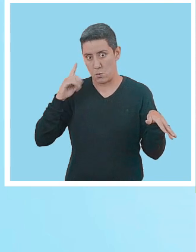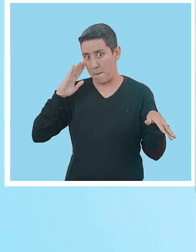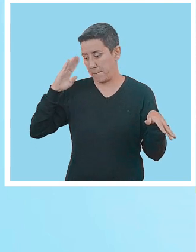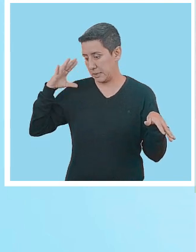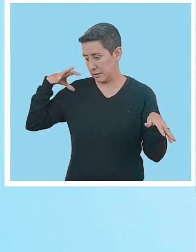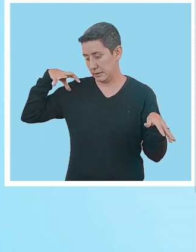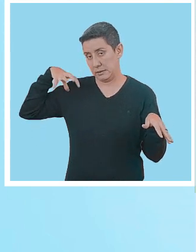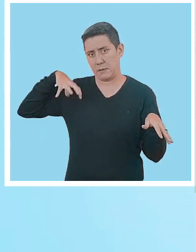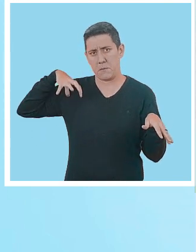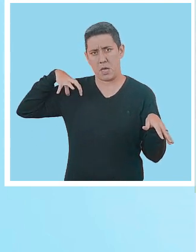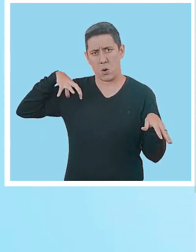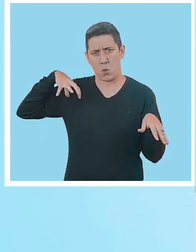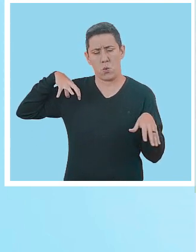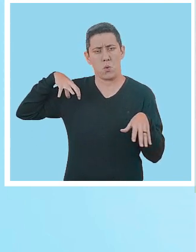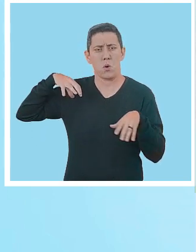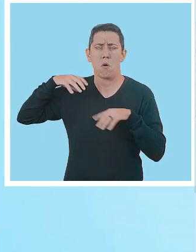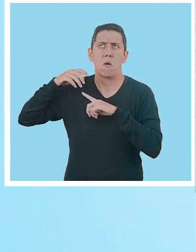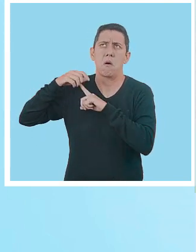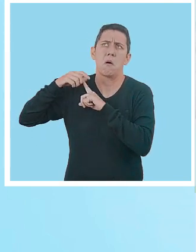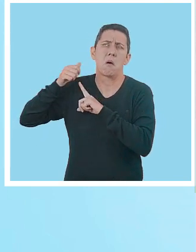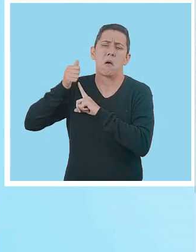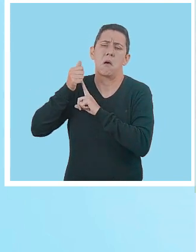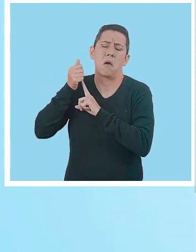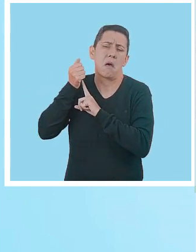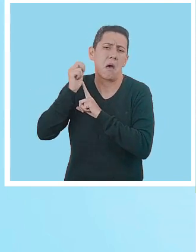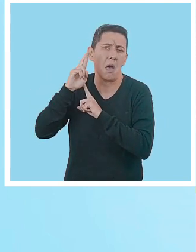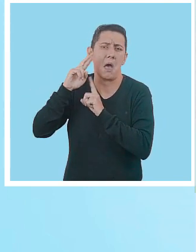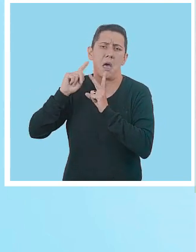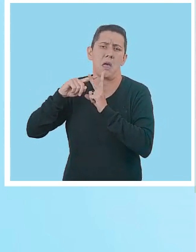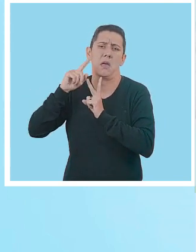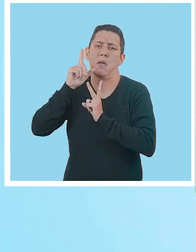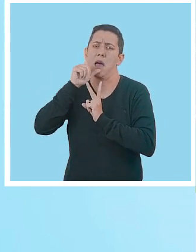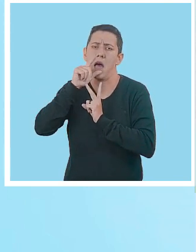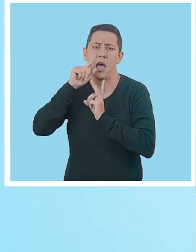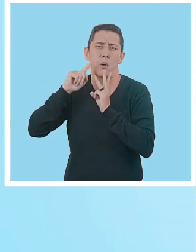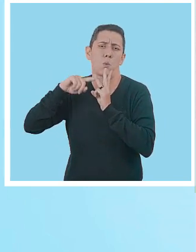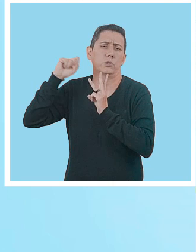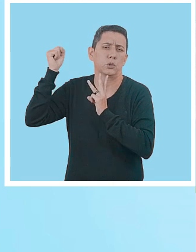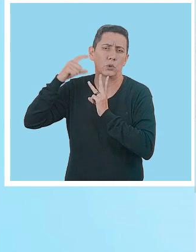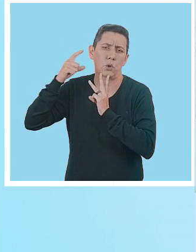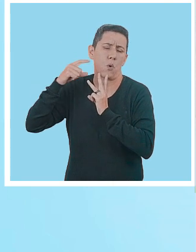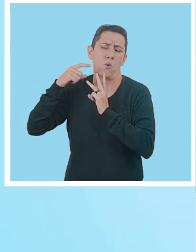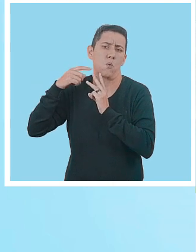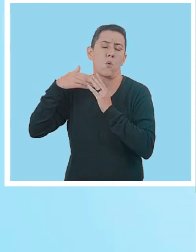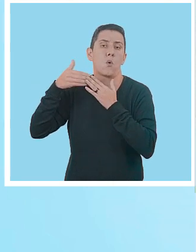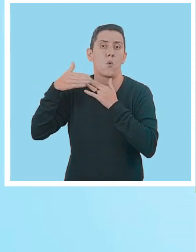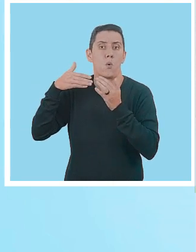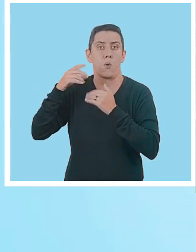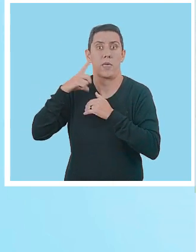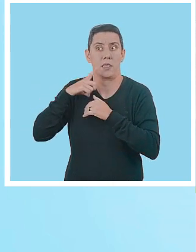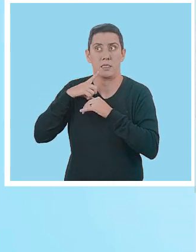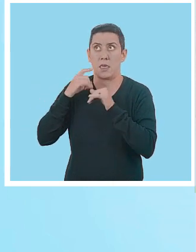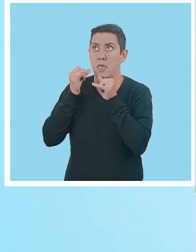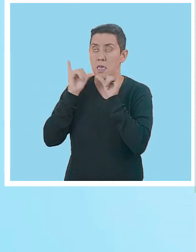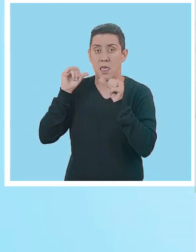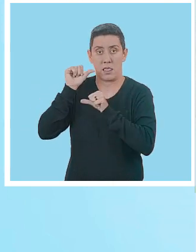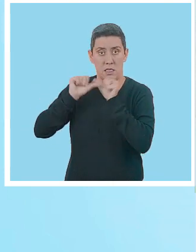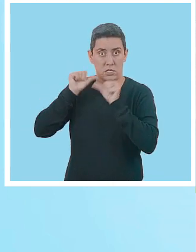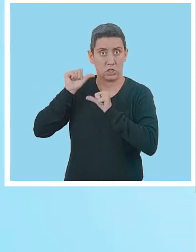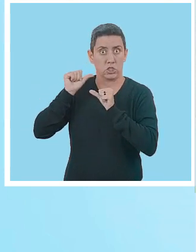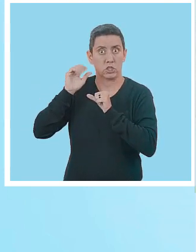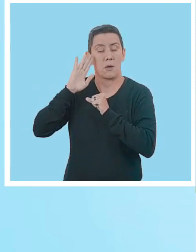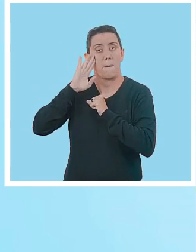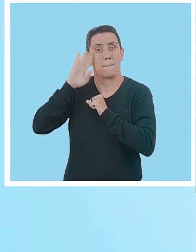seja ela eólica solar térmica e hidráulica mas você tem uma grande fonte relação